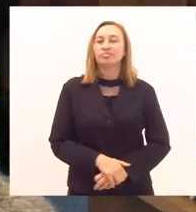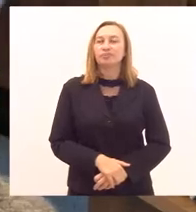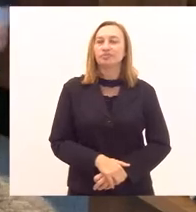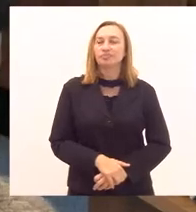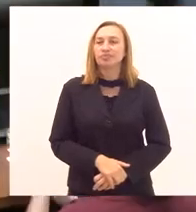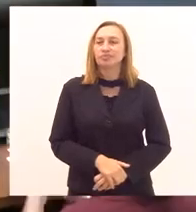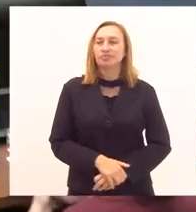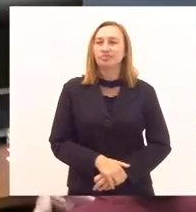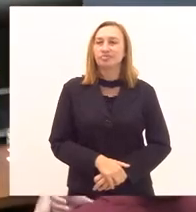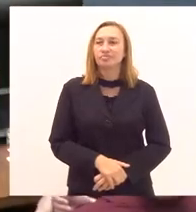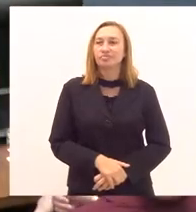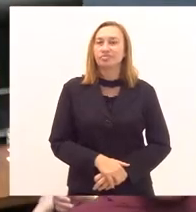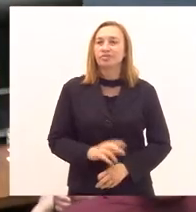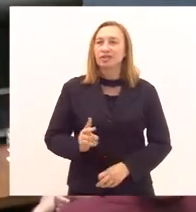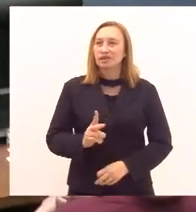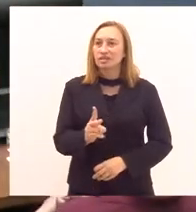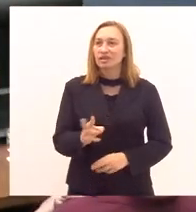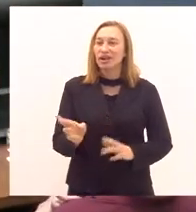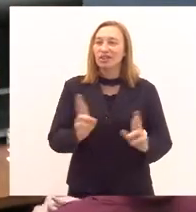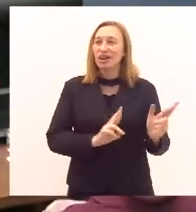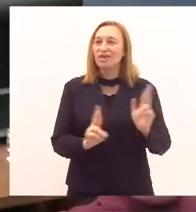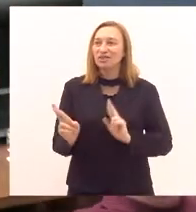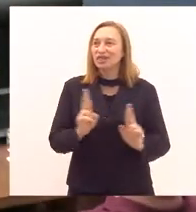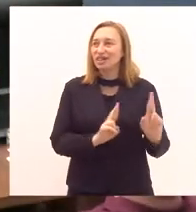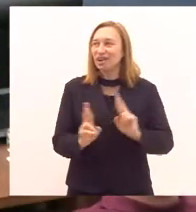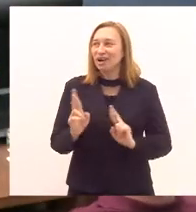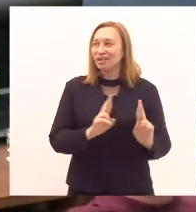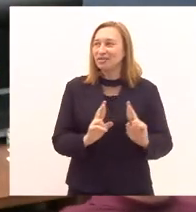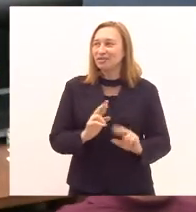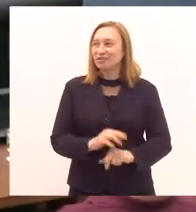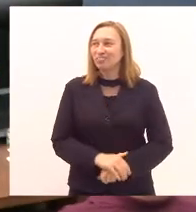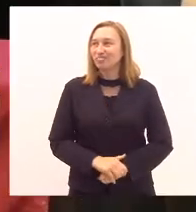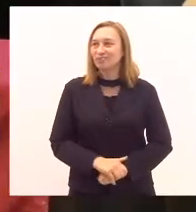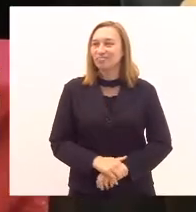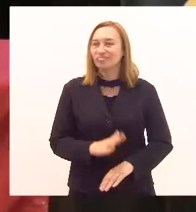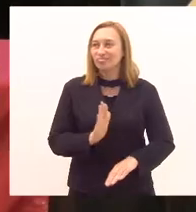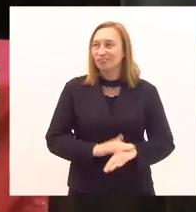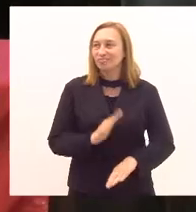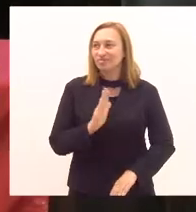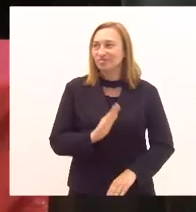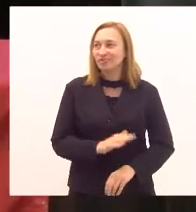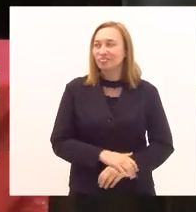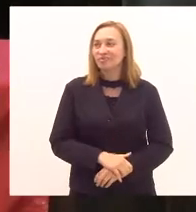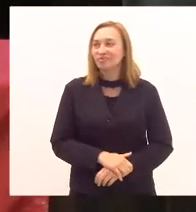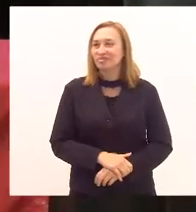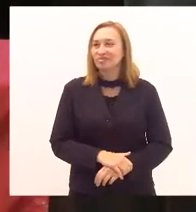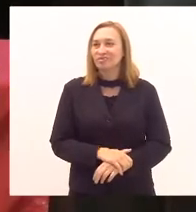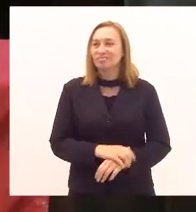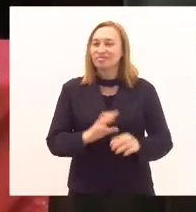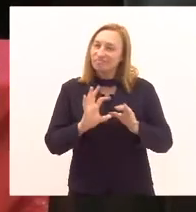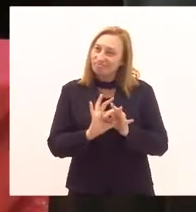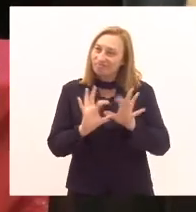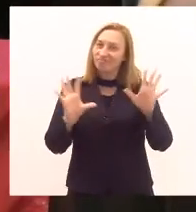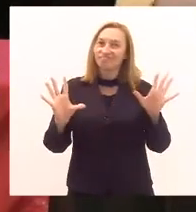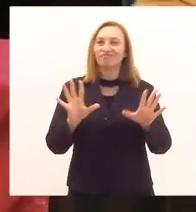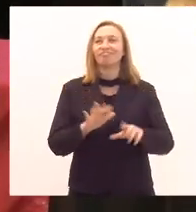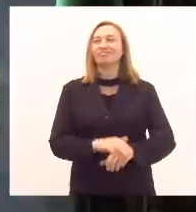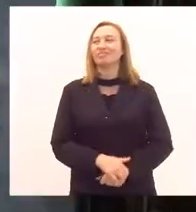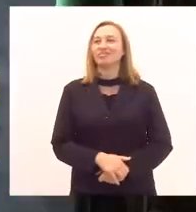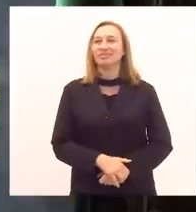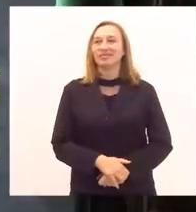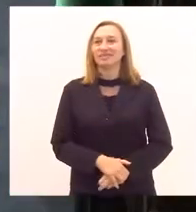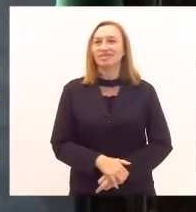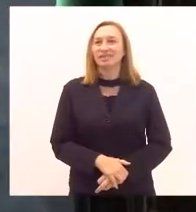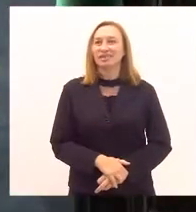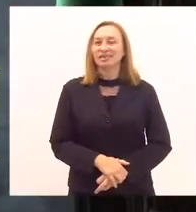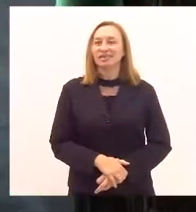de sempre ter a relação mais republicana e democrática. Né? As